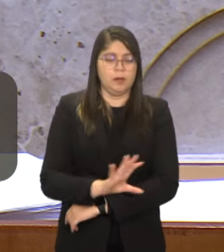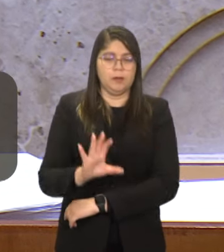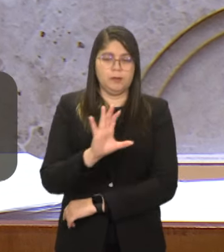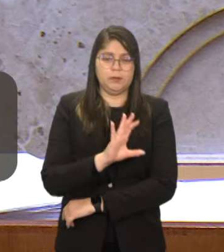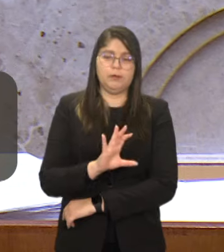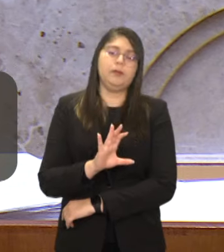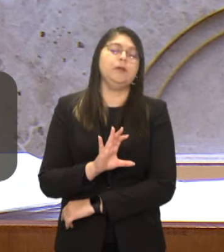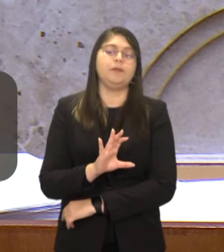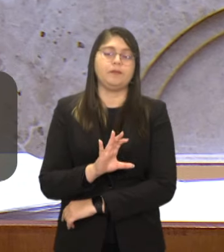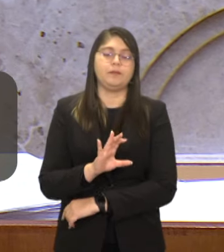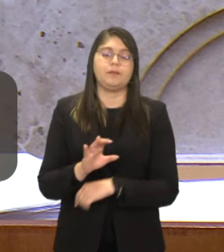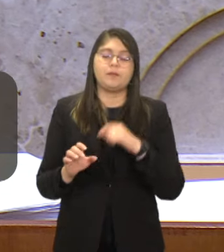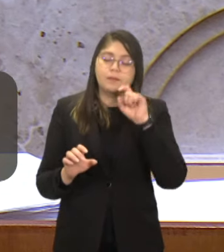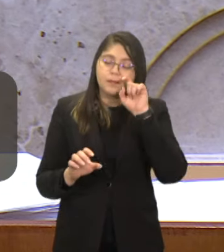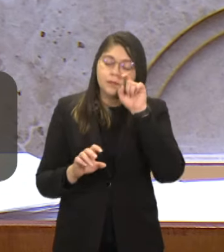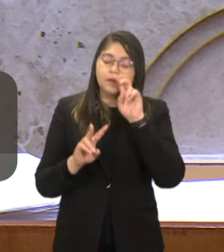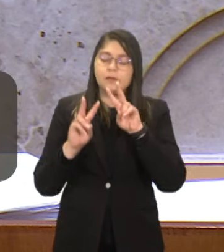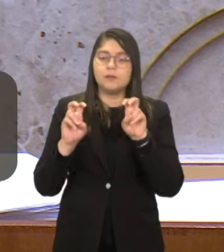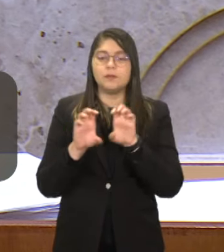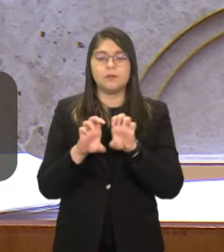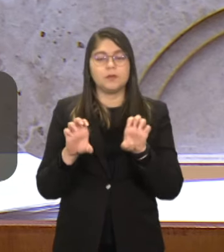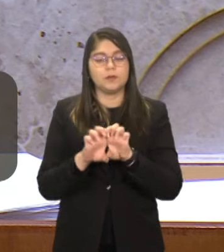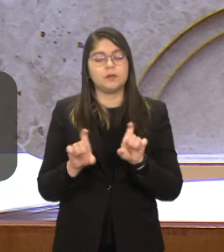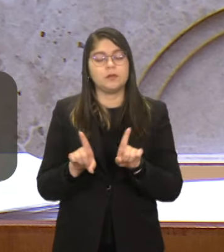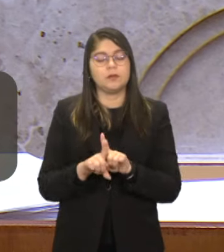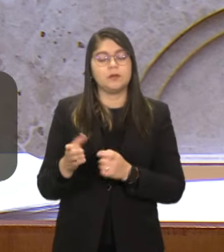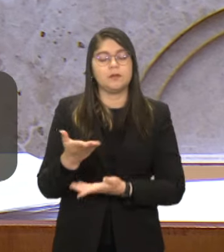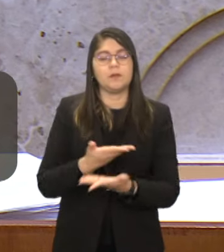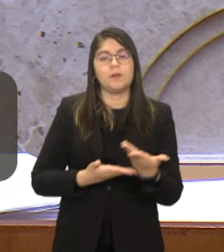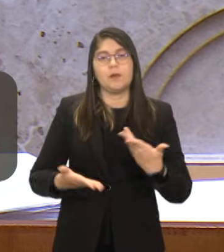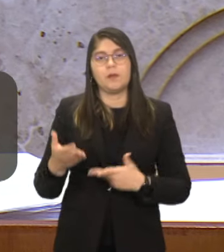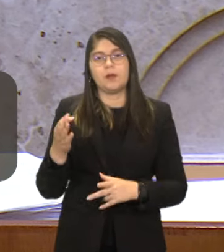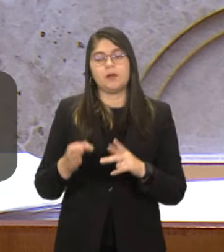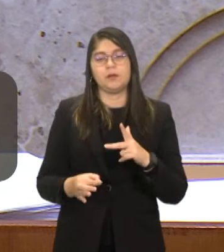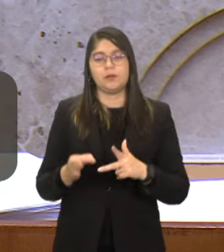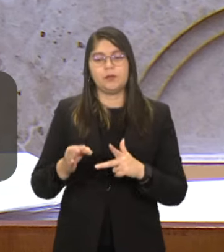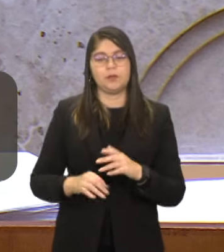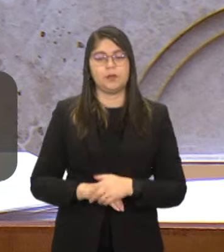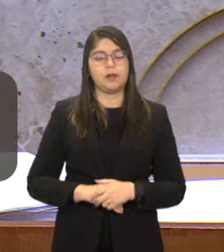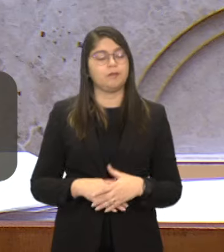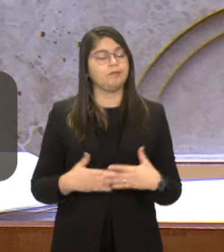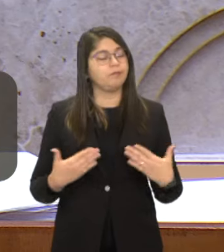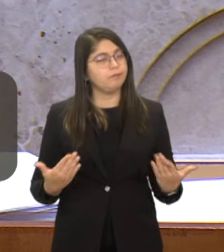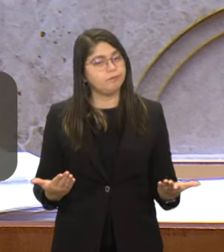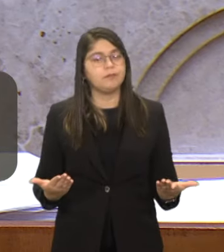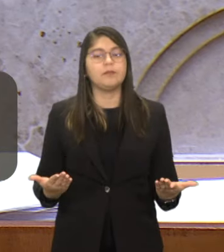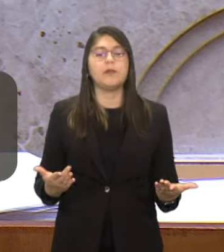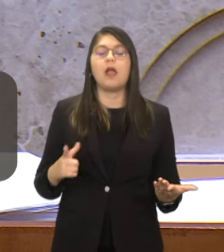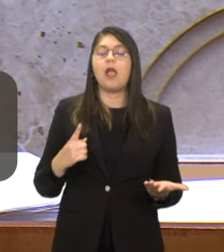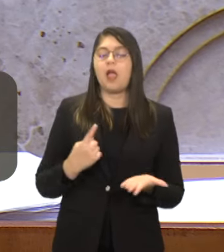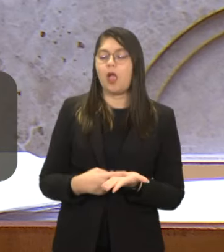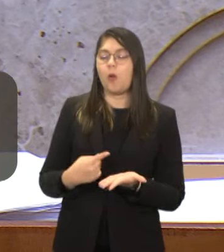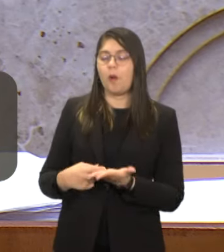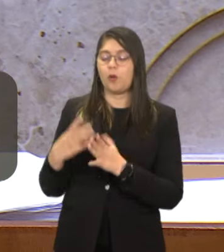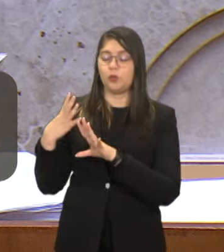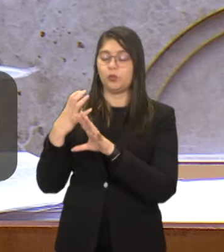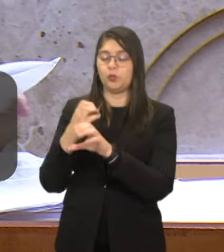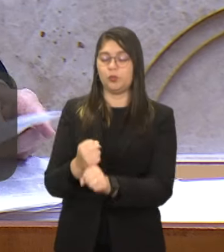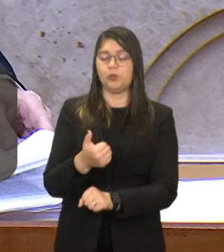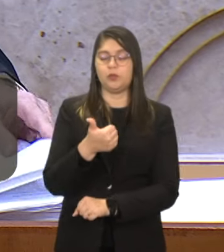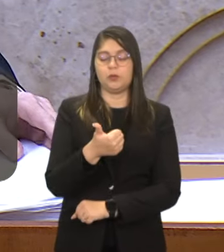Demandas Estruturais e Cooperação Judiciária. Portanto, prezados colegas, é um acordo de um total de